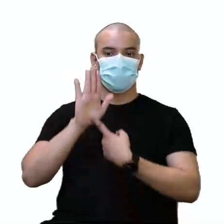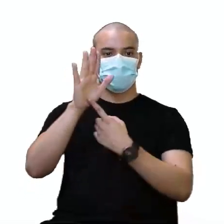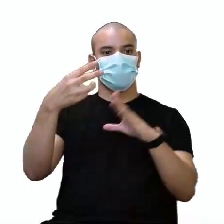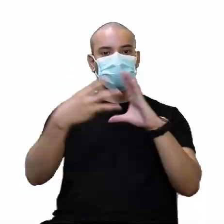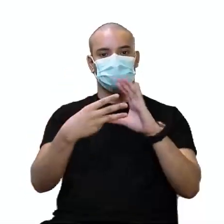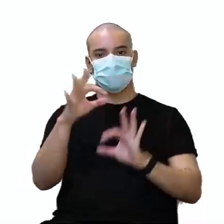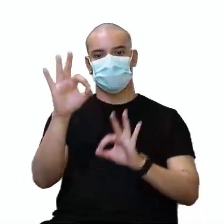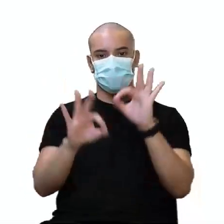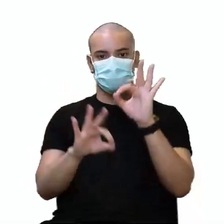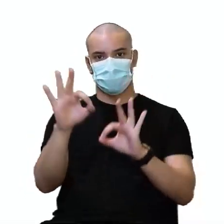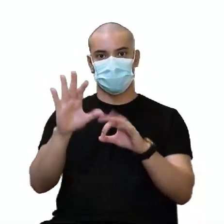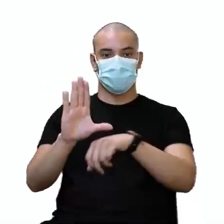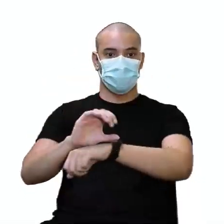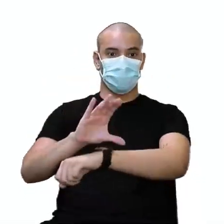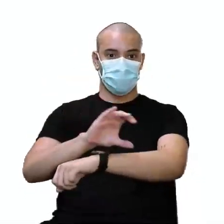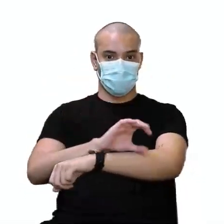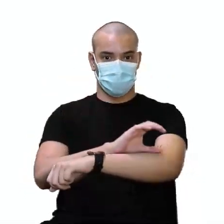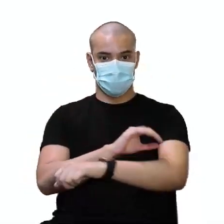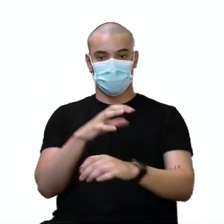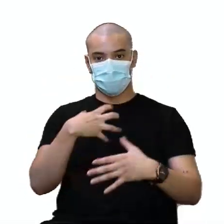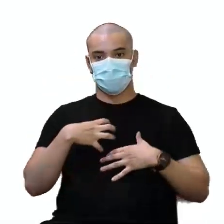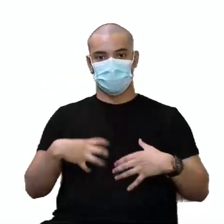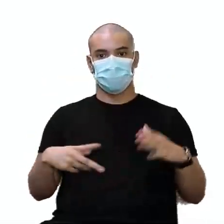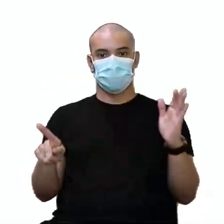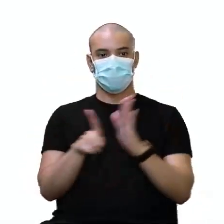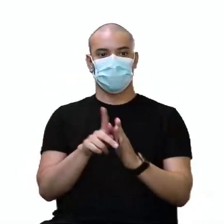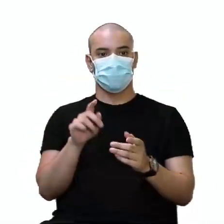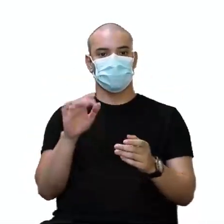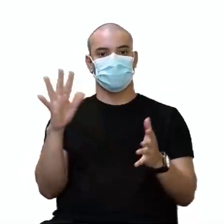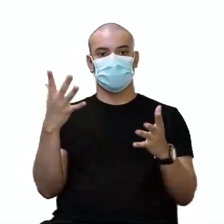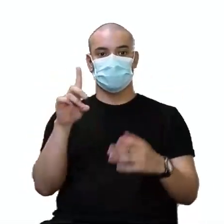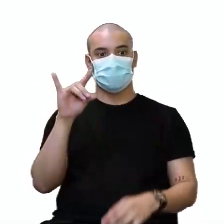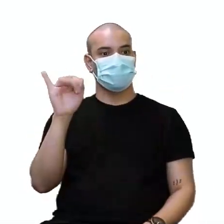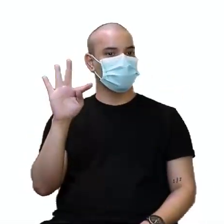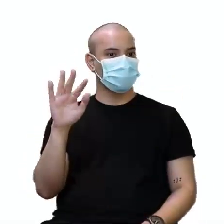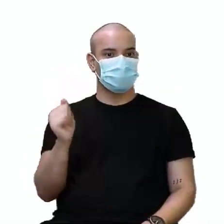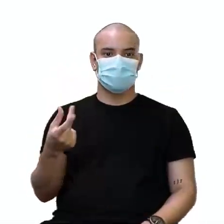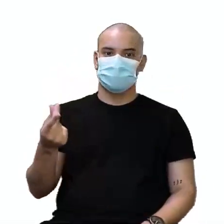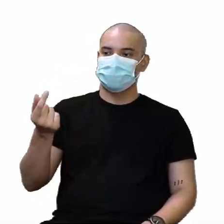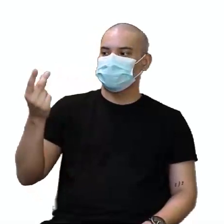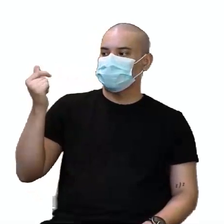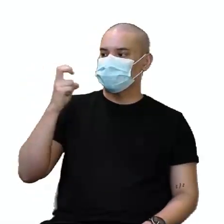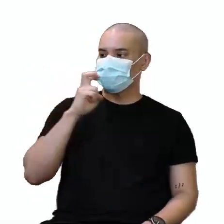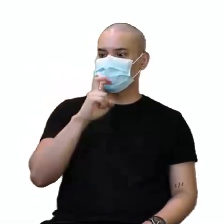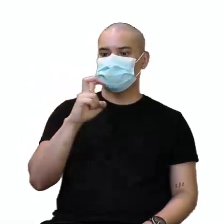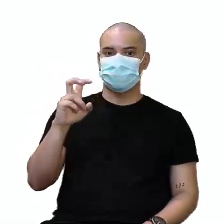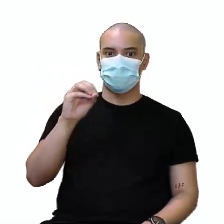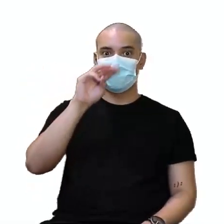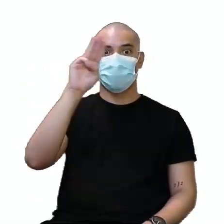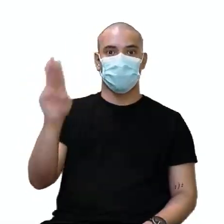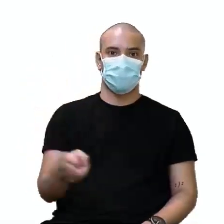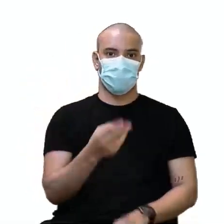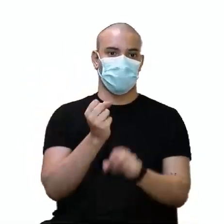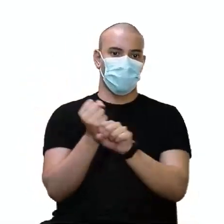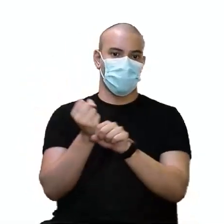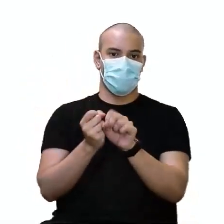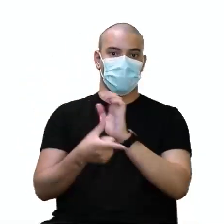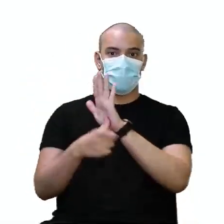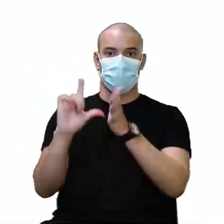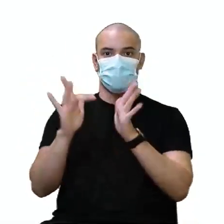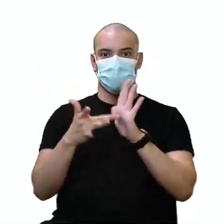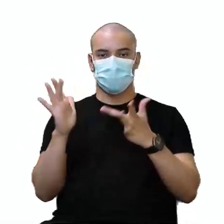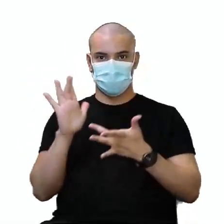células organizadas em tecidos e órgãos datados de aproximadamente 550 milhões de anos antes de